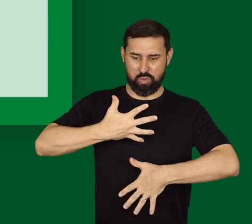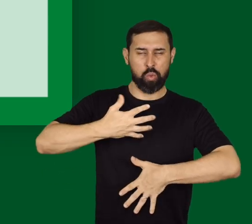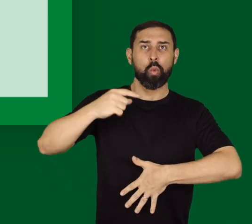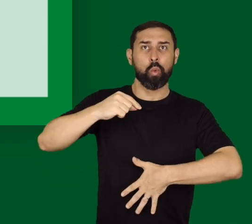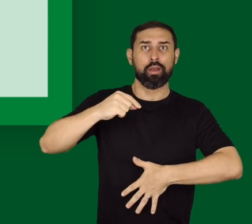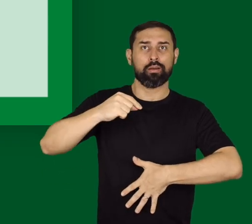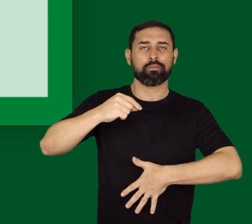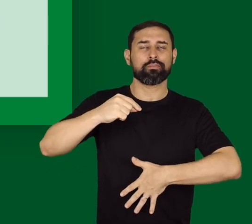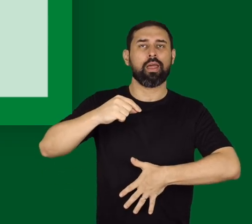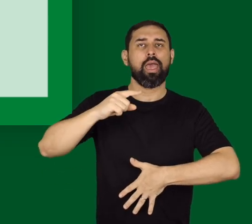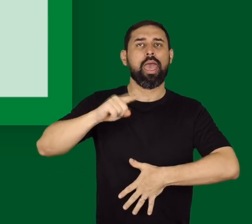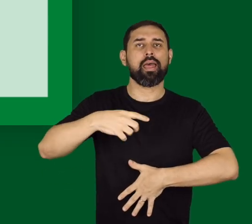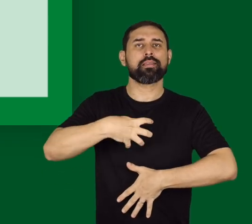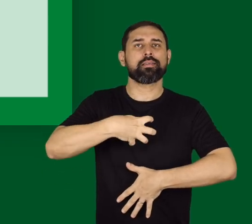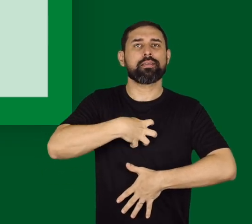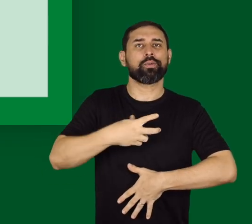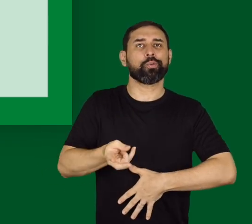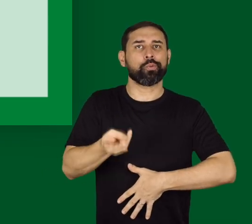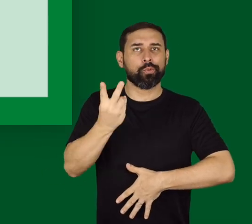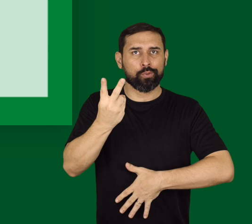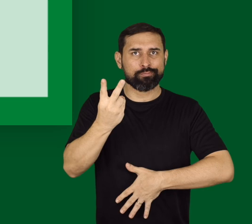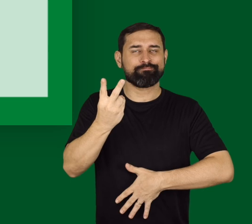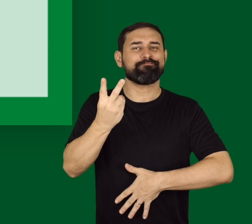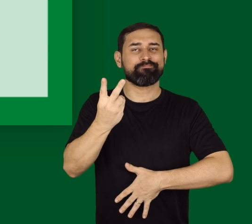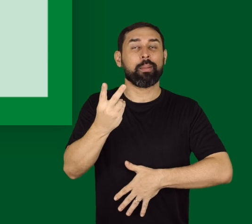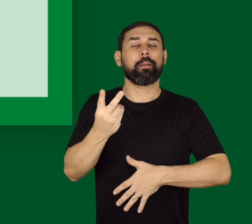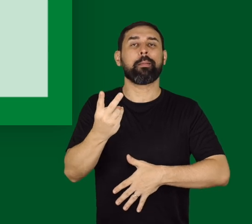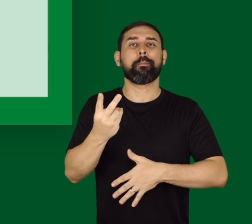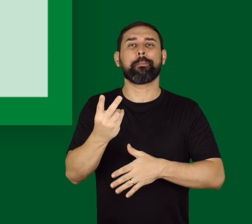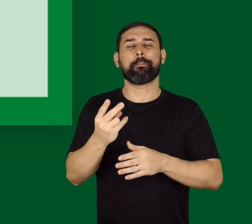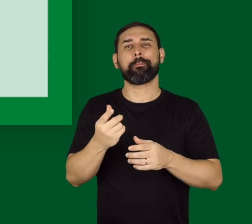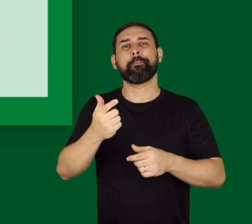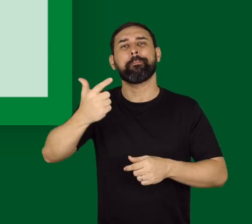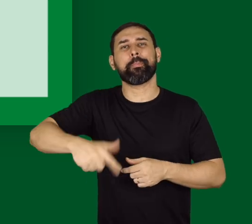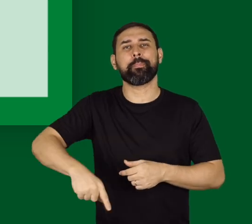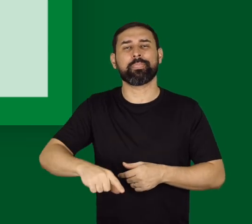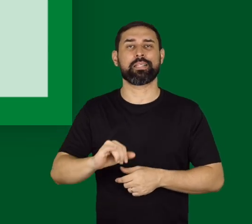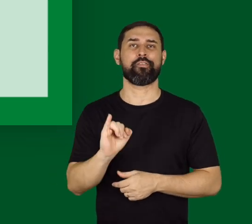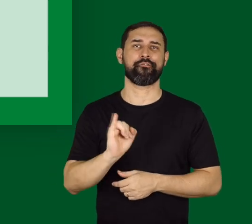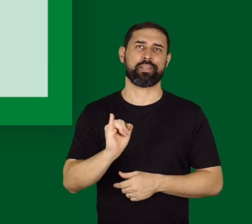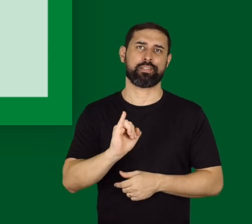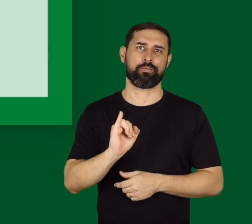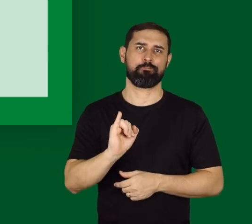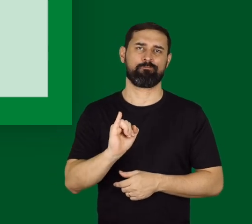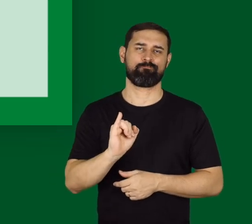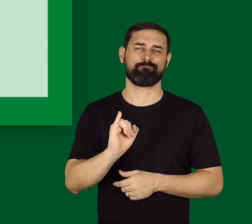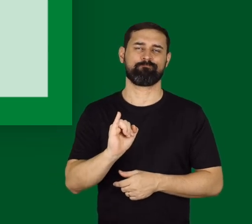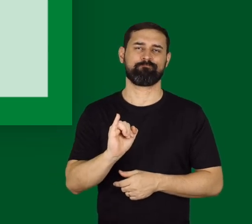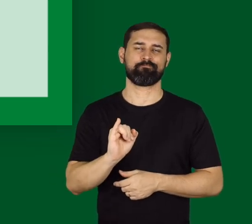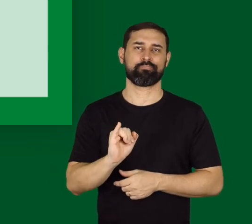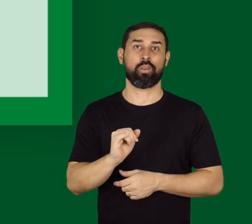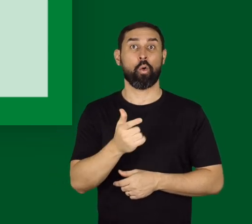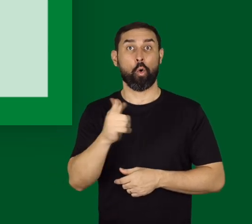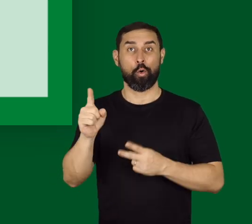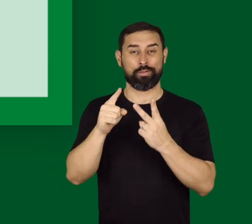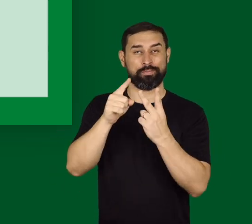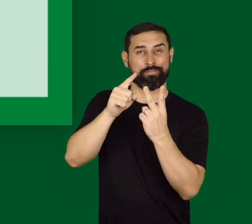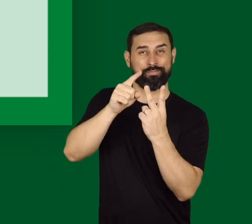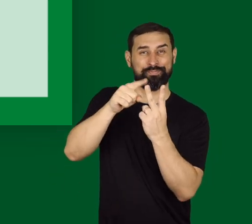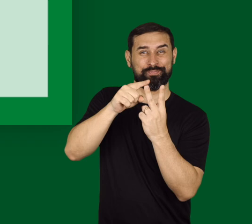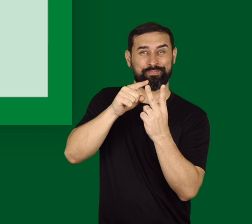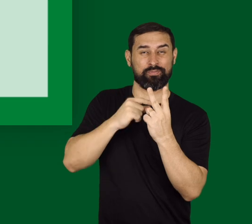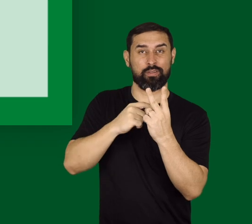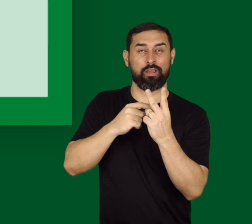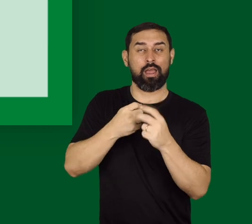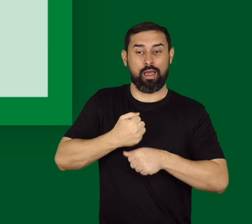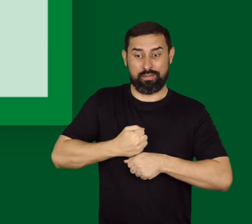falar um pouquinho daqui a pouco. Você tem a sepse, o que é a sepse? São 2 sinais da síndrome da resposta inflamatória sistêmica mais